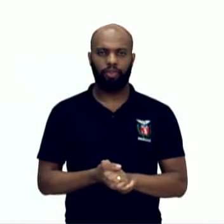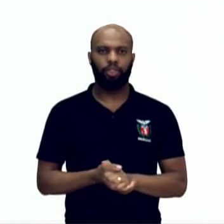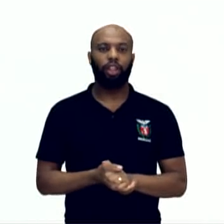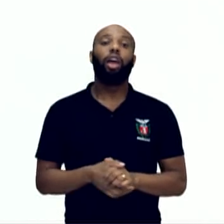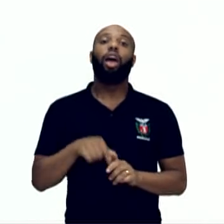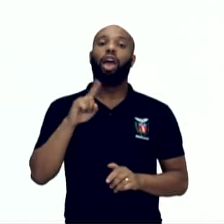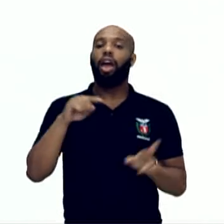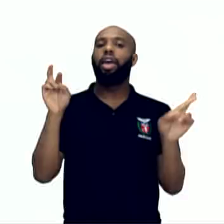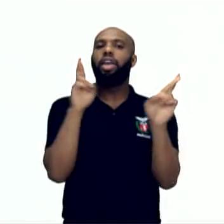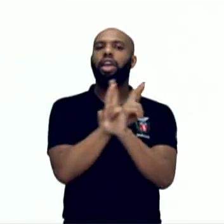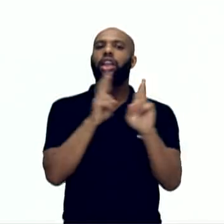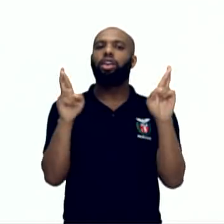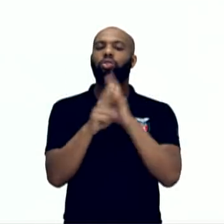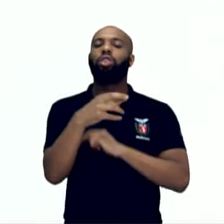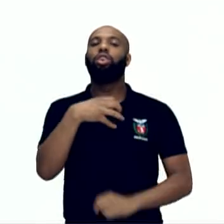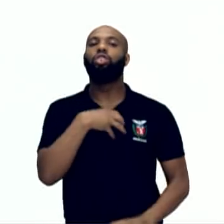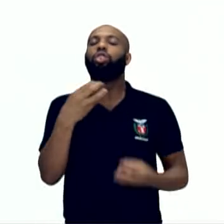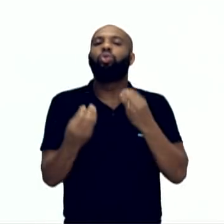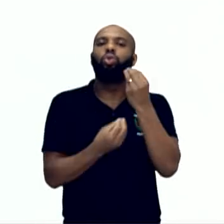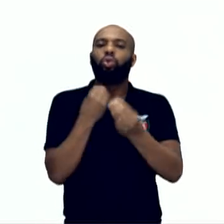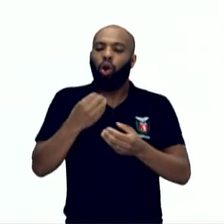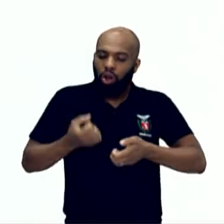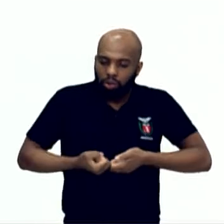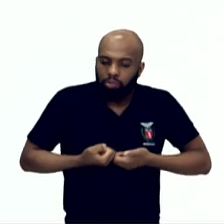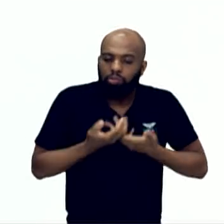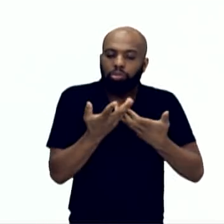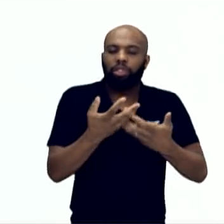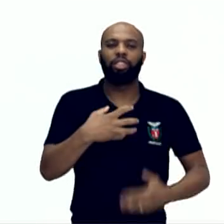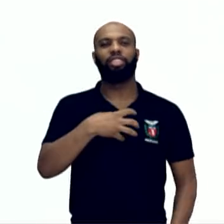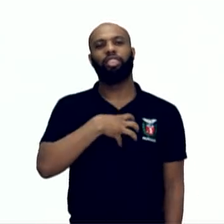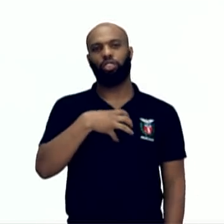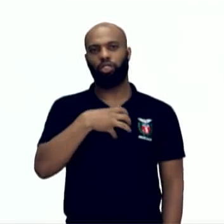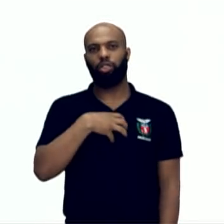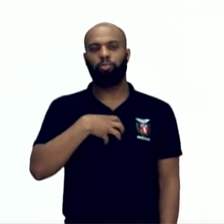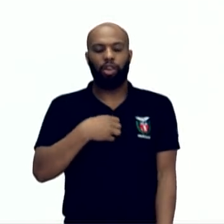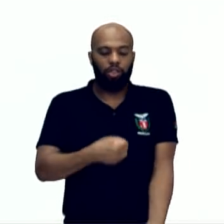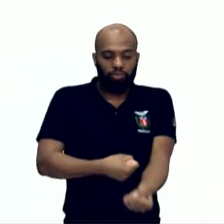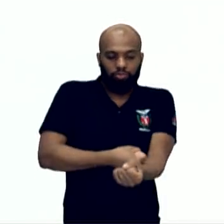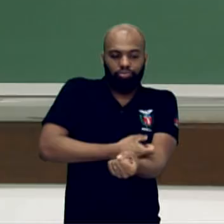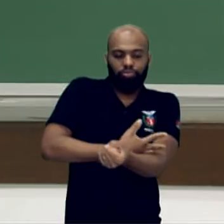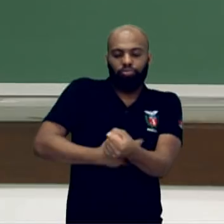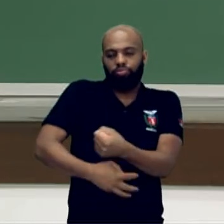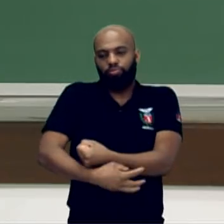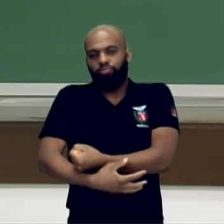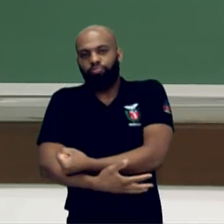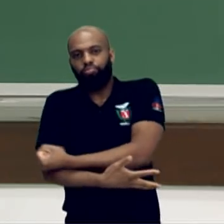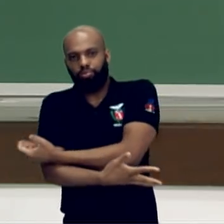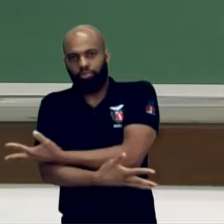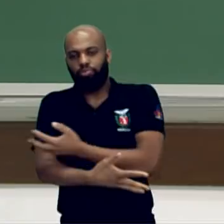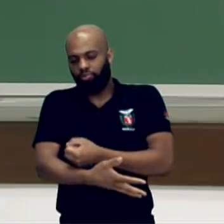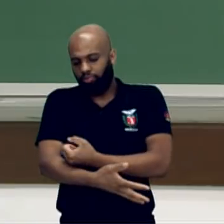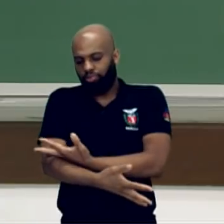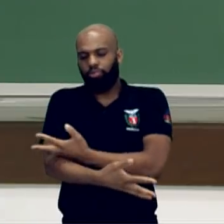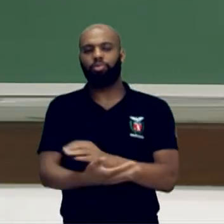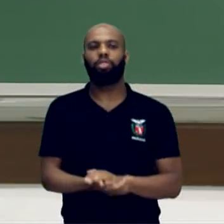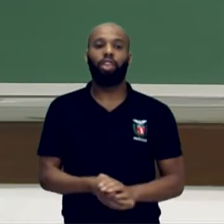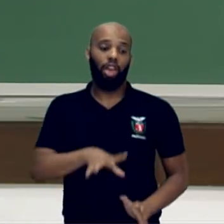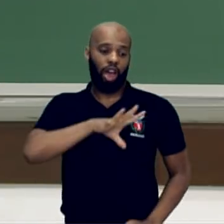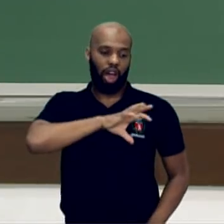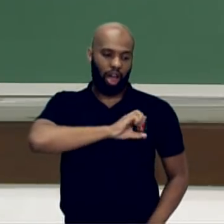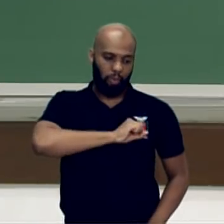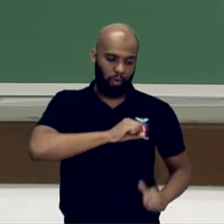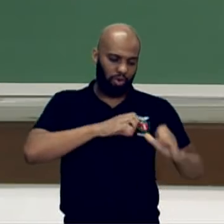Elas se relacionam, então, por expressar sentimento e sensação, né? Amor, ardor e